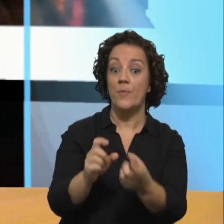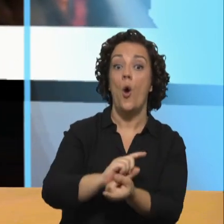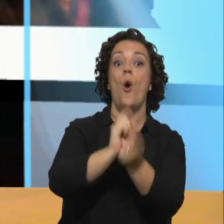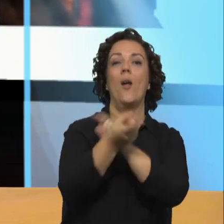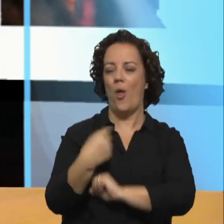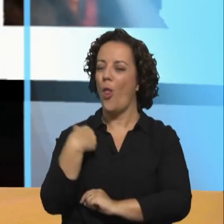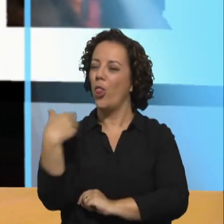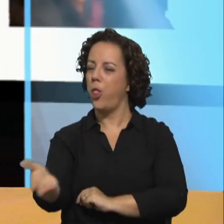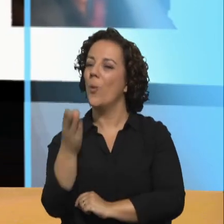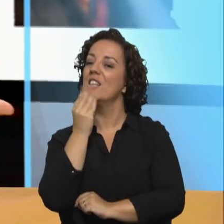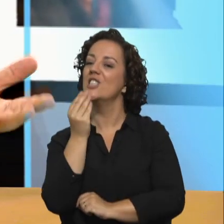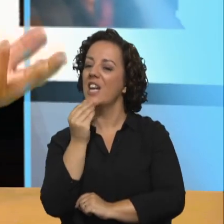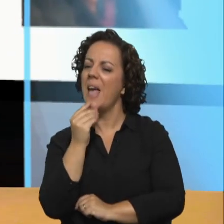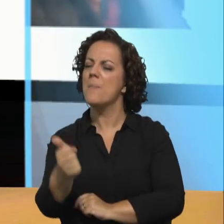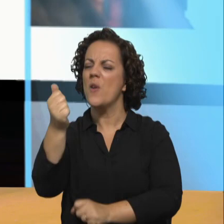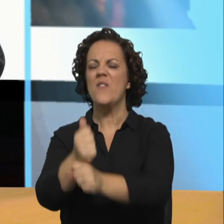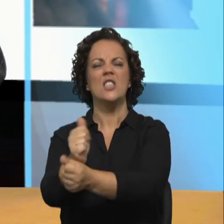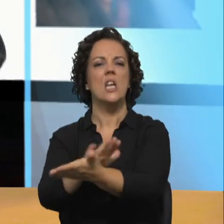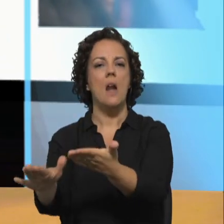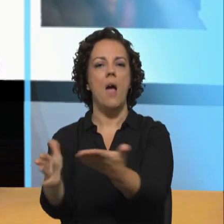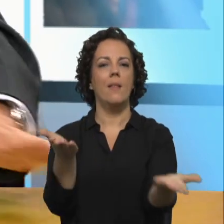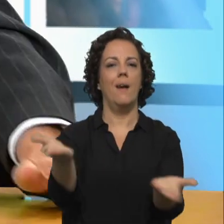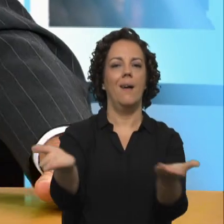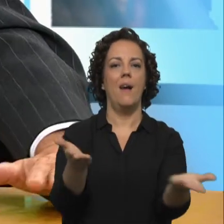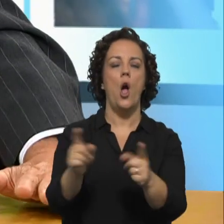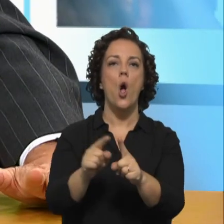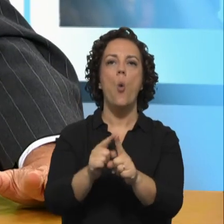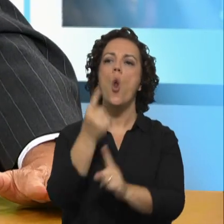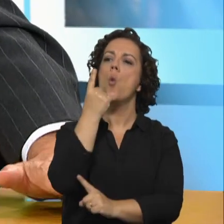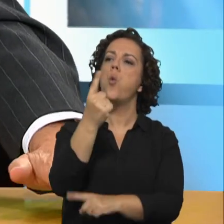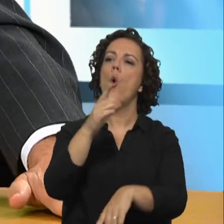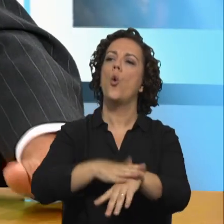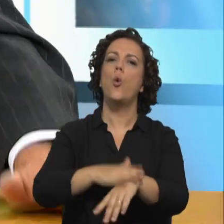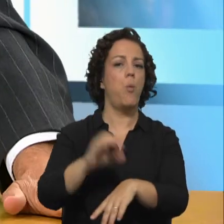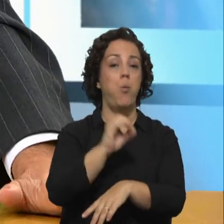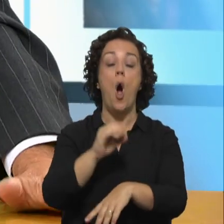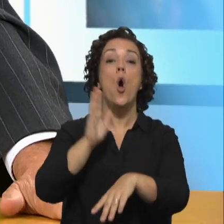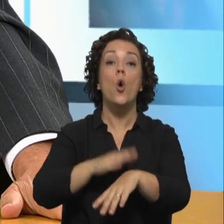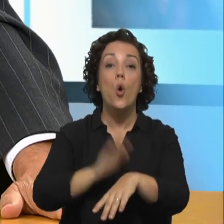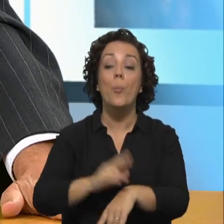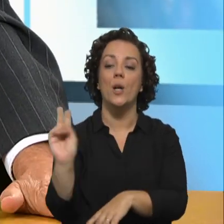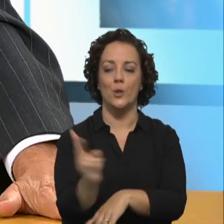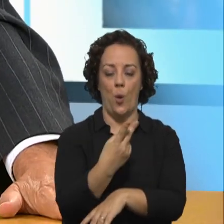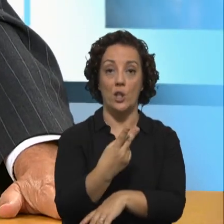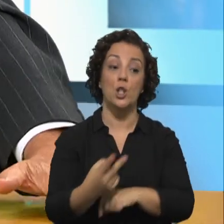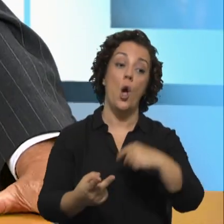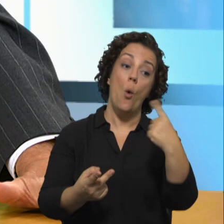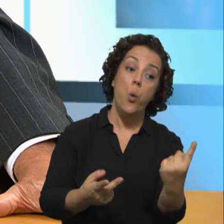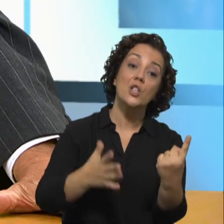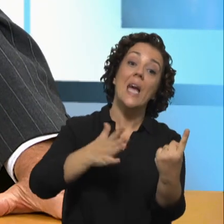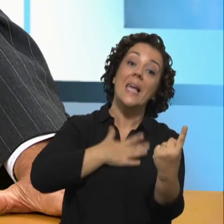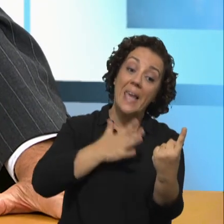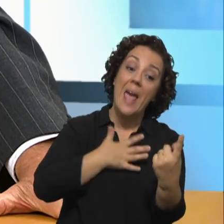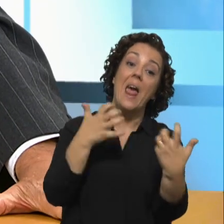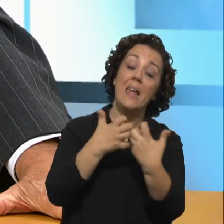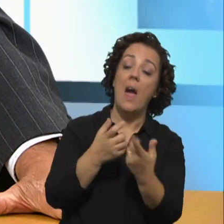um bom argumento para não fazer nada. Portanto, aqui não há um culpado, há dois. Só que uns querem a guerra e outros nada fazem para